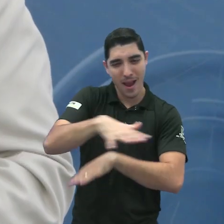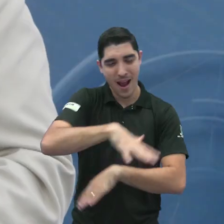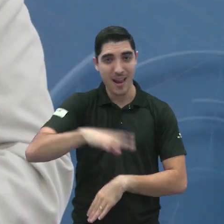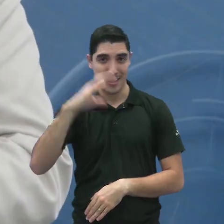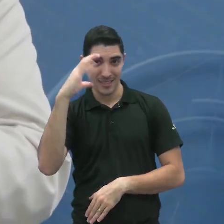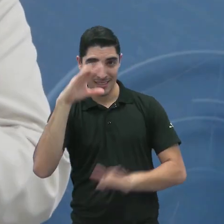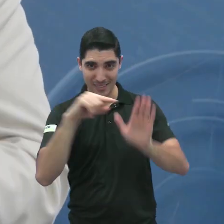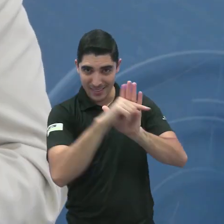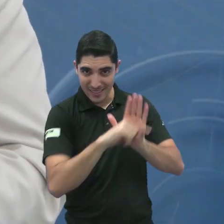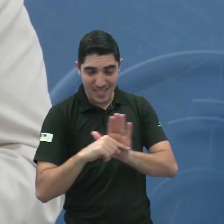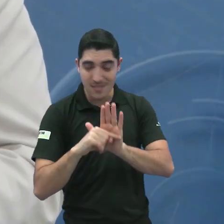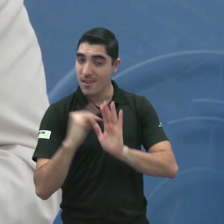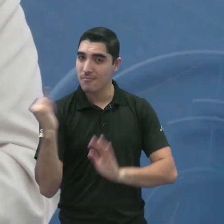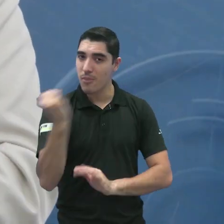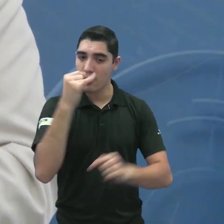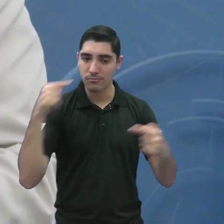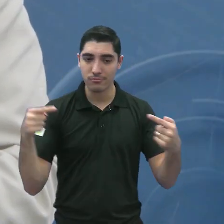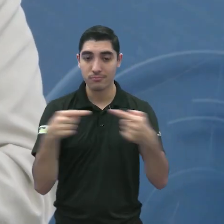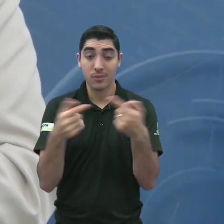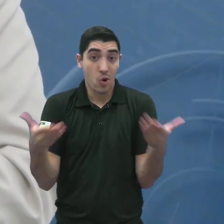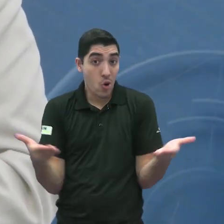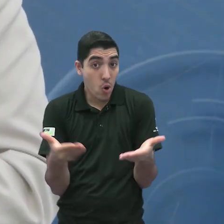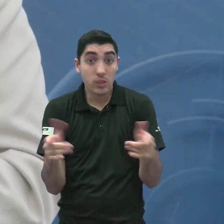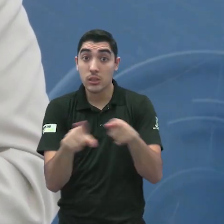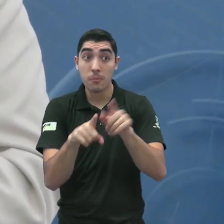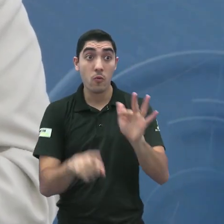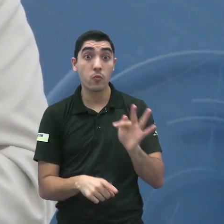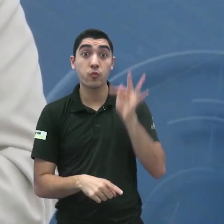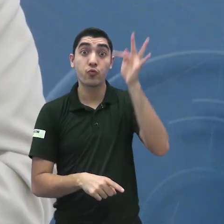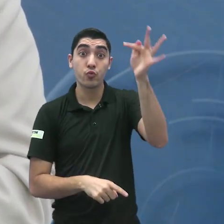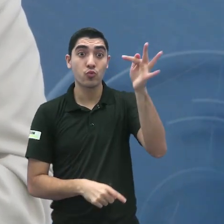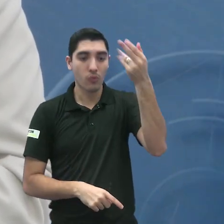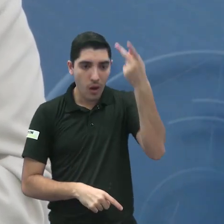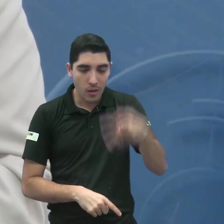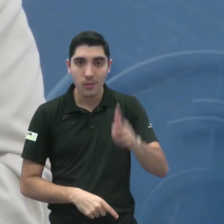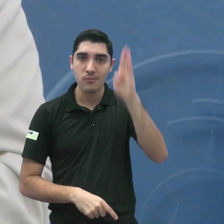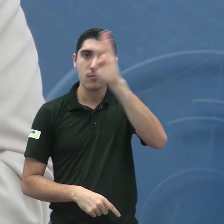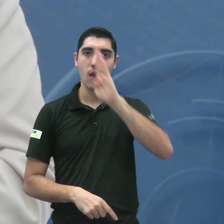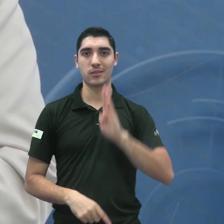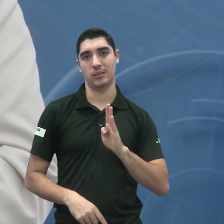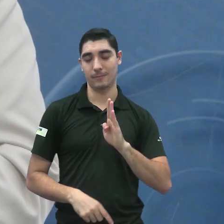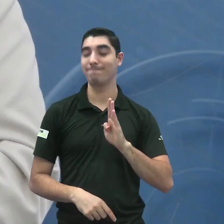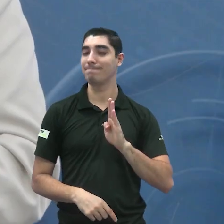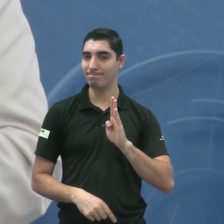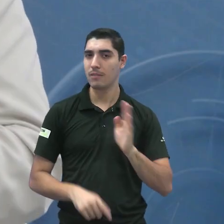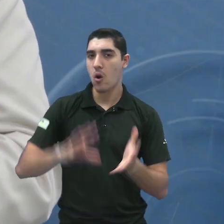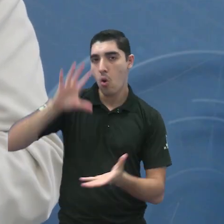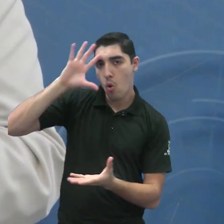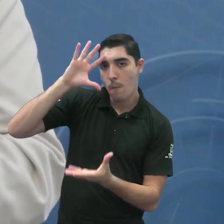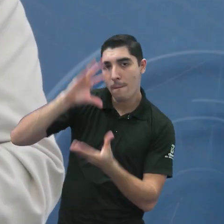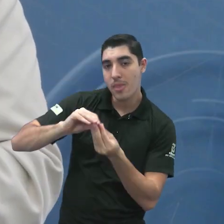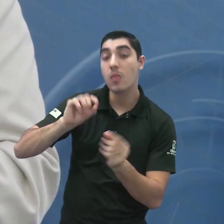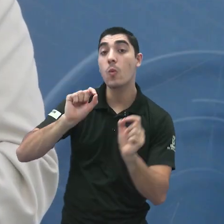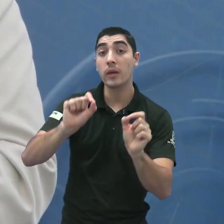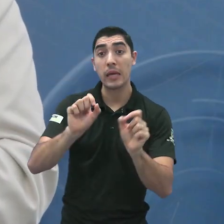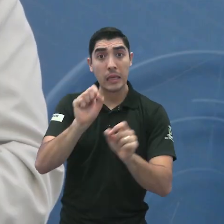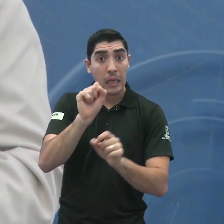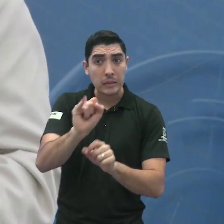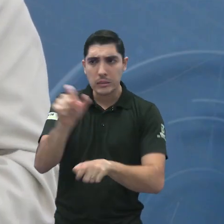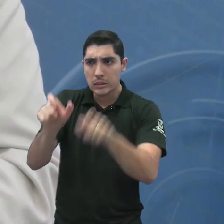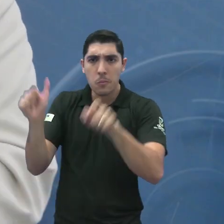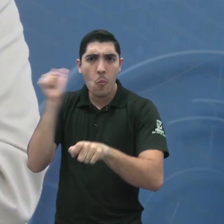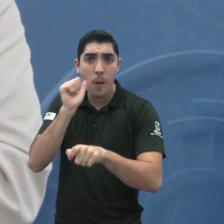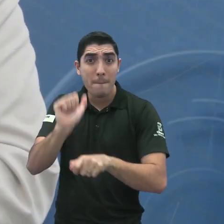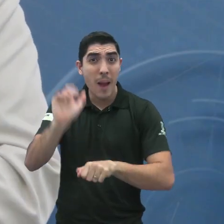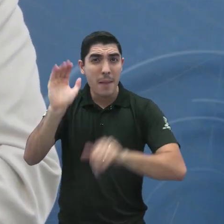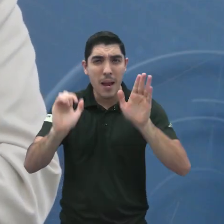sobre o presente e o futuro do país. É entender que quanto mais mulheres fazem